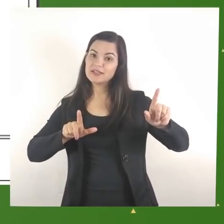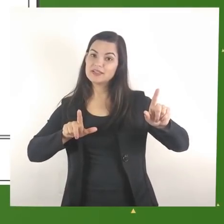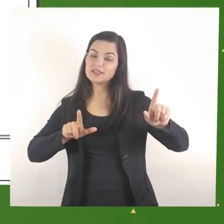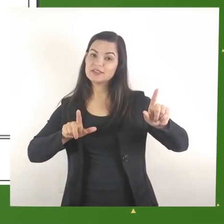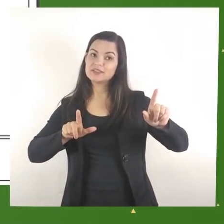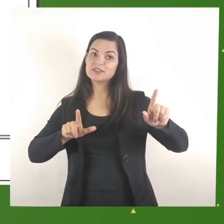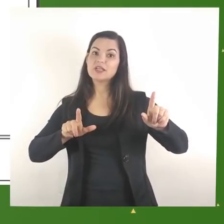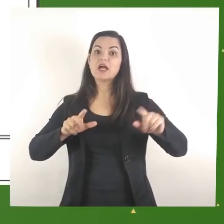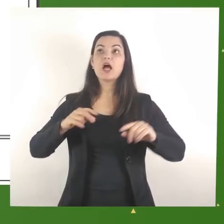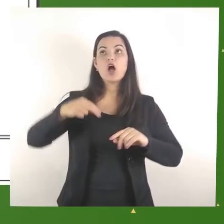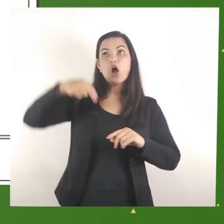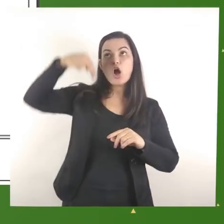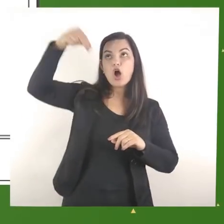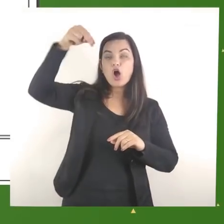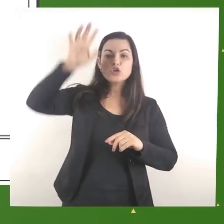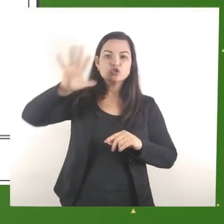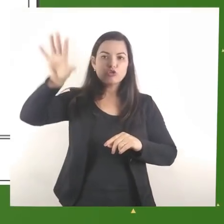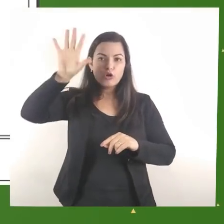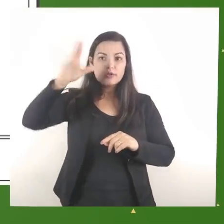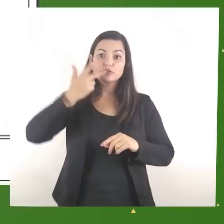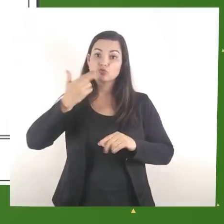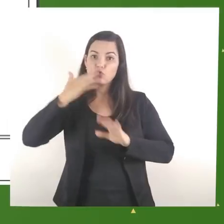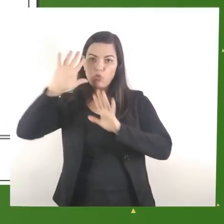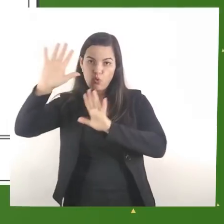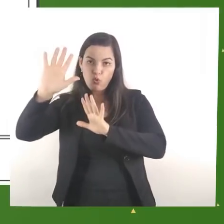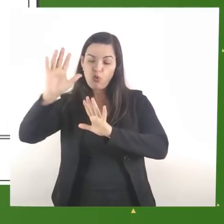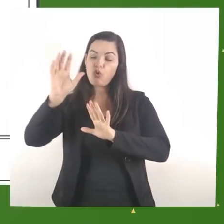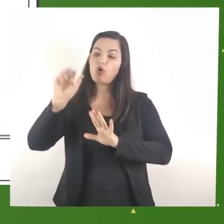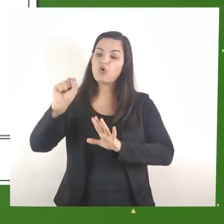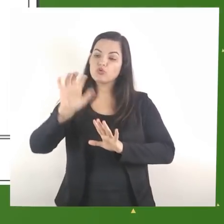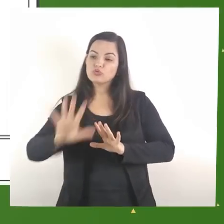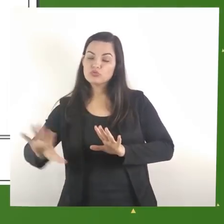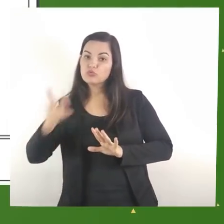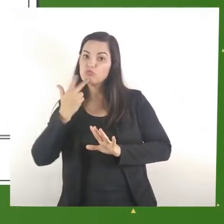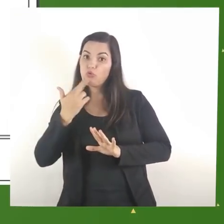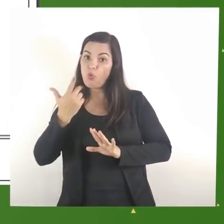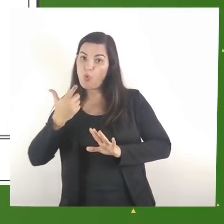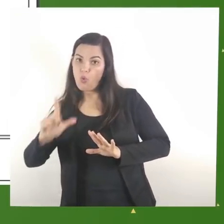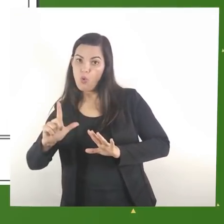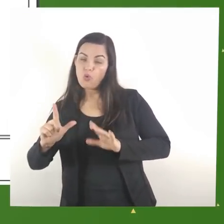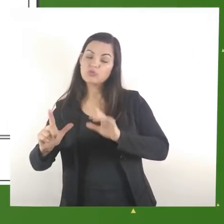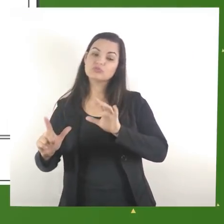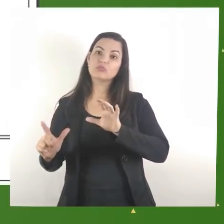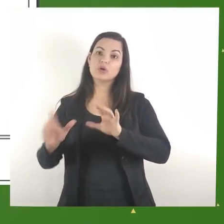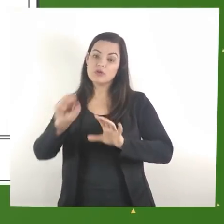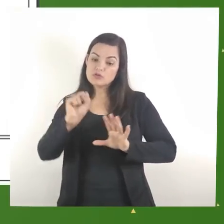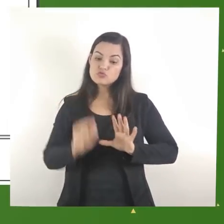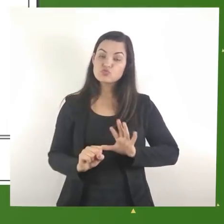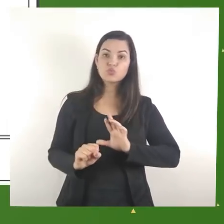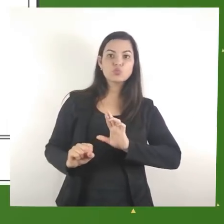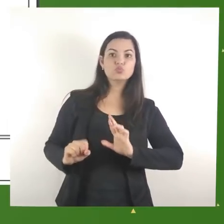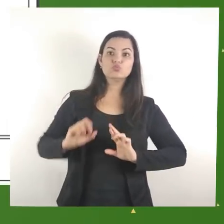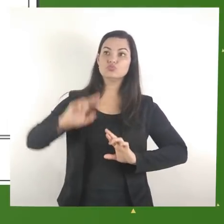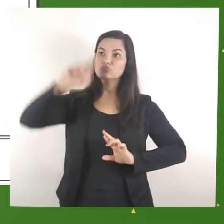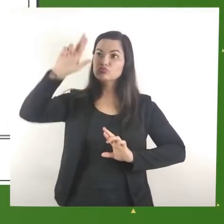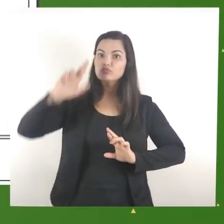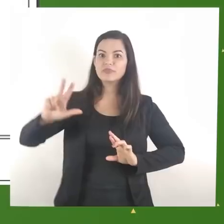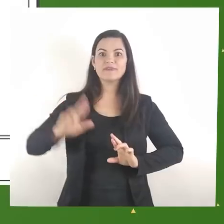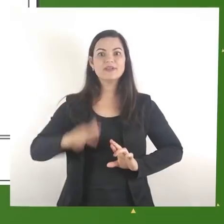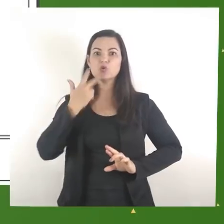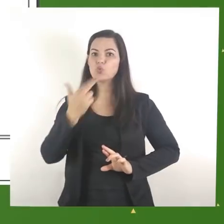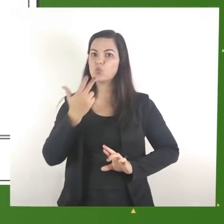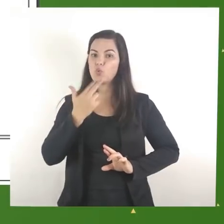para a região Nordeste, para a região Sudeste e para a região Sul, tá bom? Tem cada região com uma cor